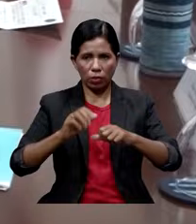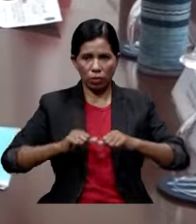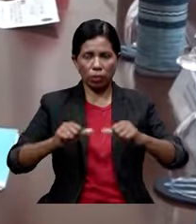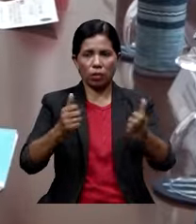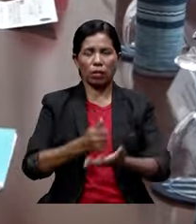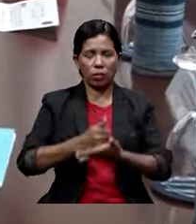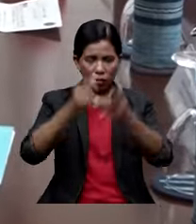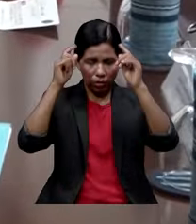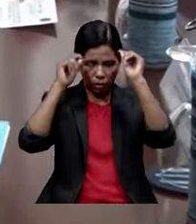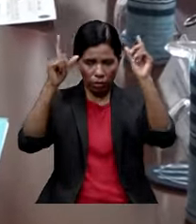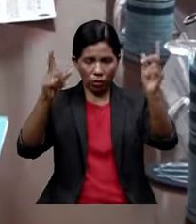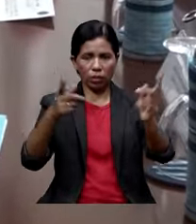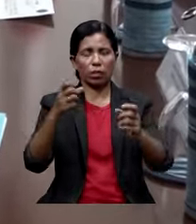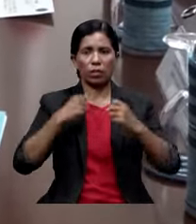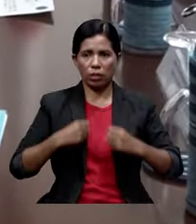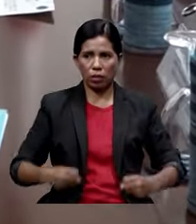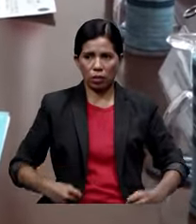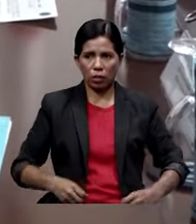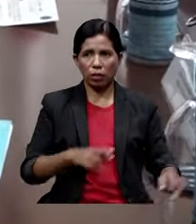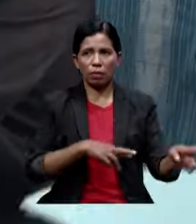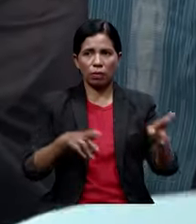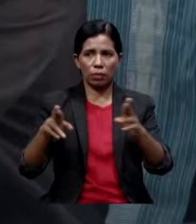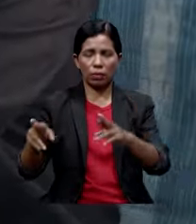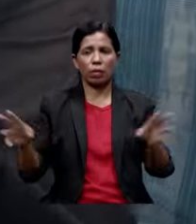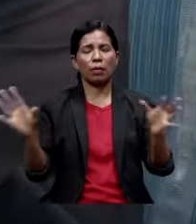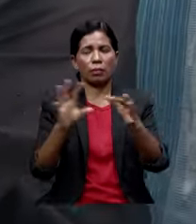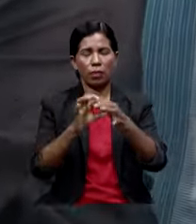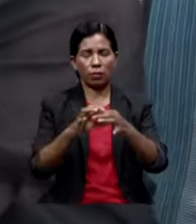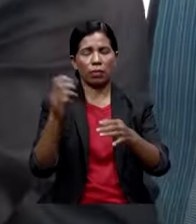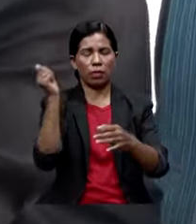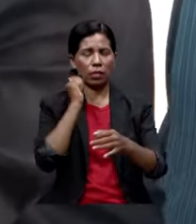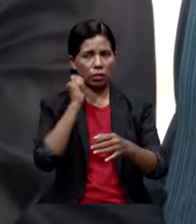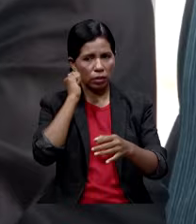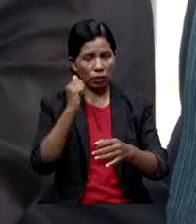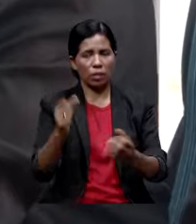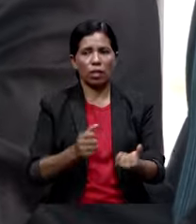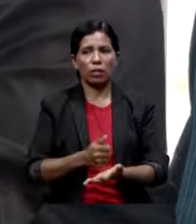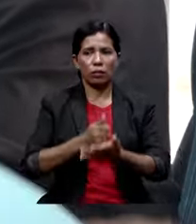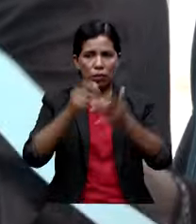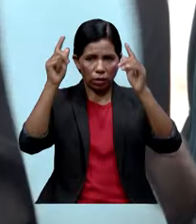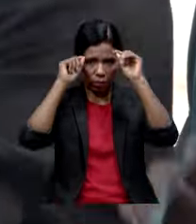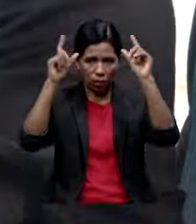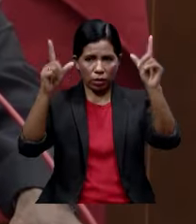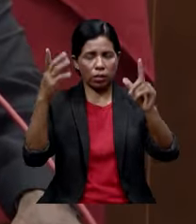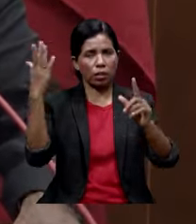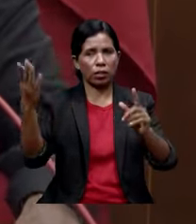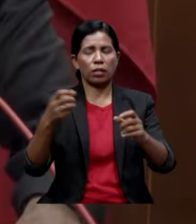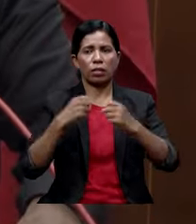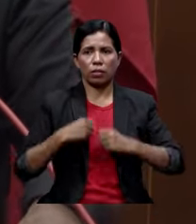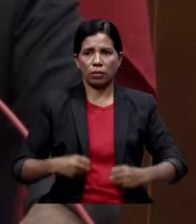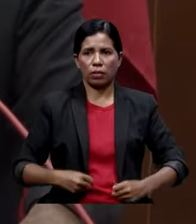apoiar Timor-Leste e a área saúde, no pronto a tu ser membro permanente da ASEAN, no se apoia tanto Timor-Leste e a área